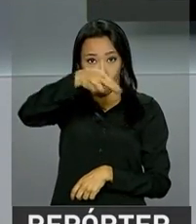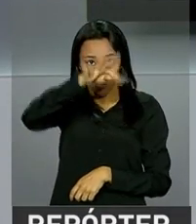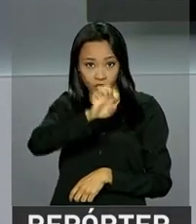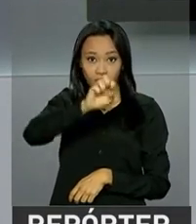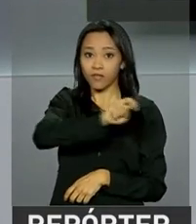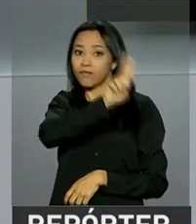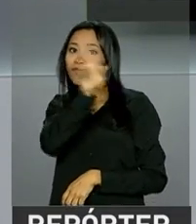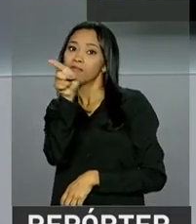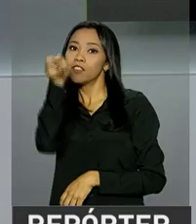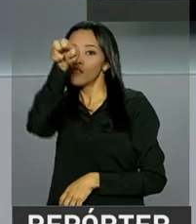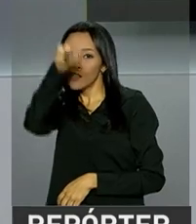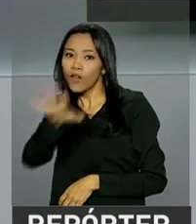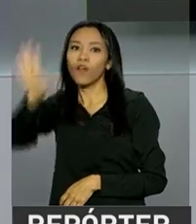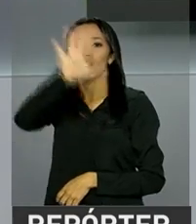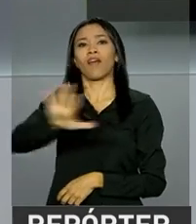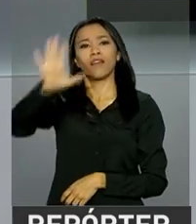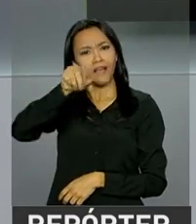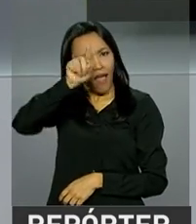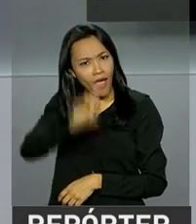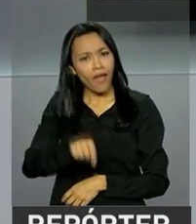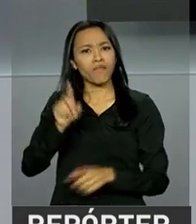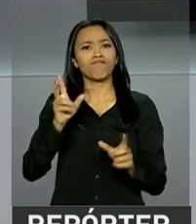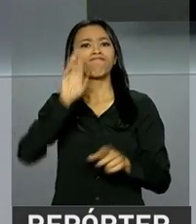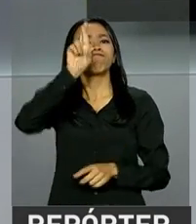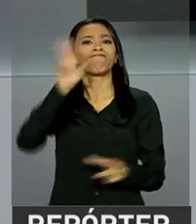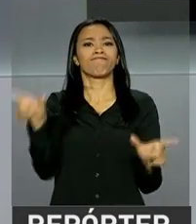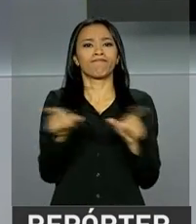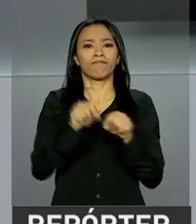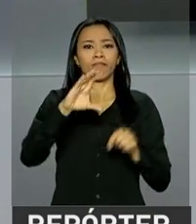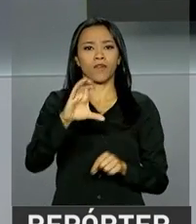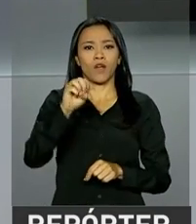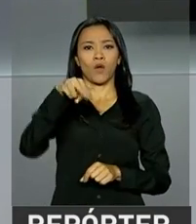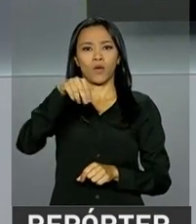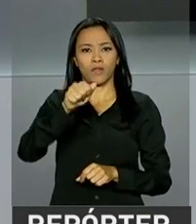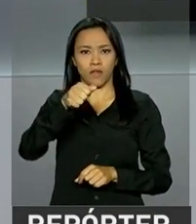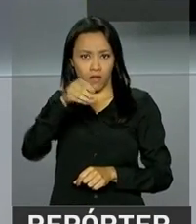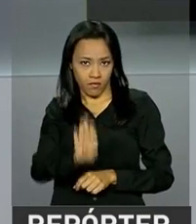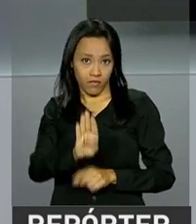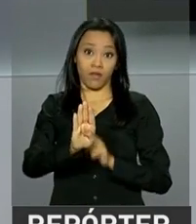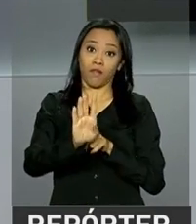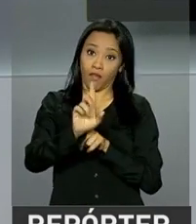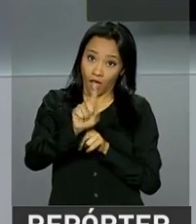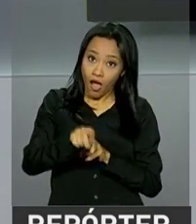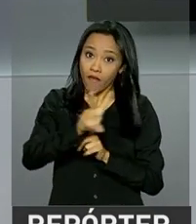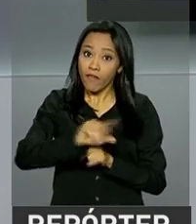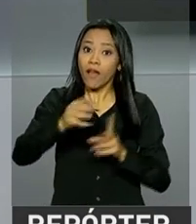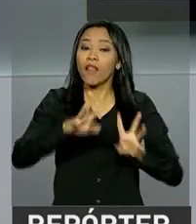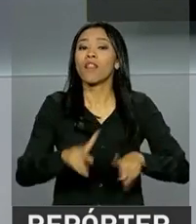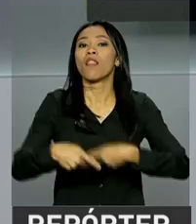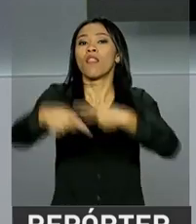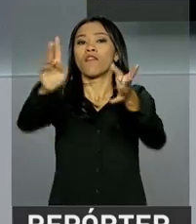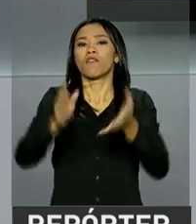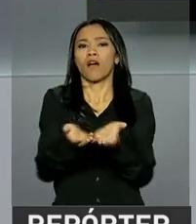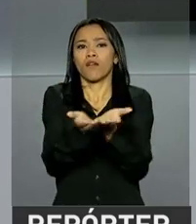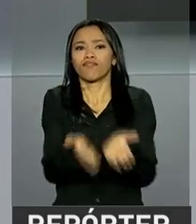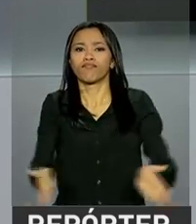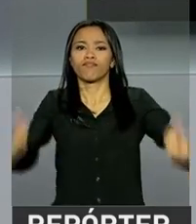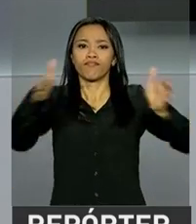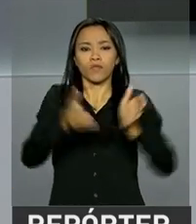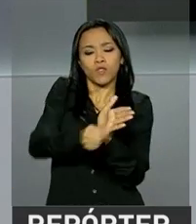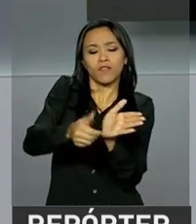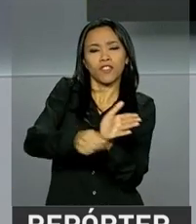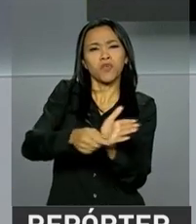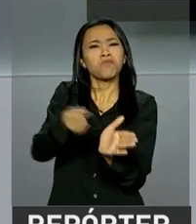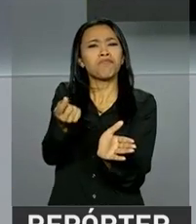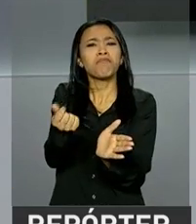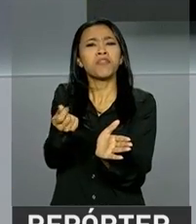iniciativa que acontece regularmente é da Conab a companhia Nacional de abastecimento que vai enviar as sacas a um preço mais